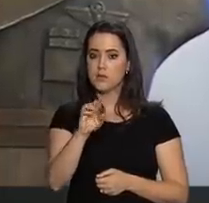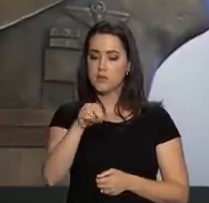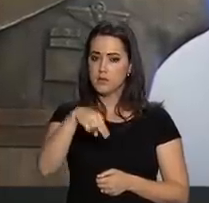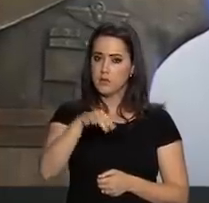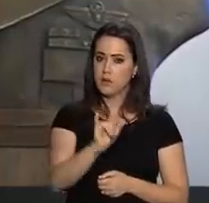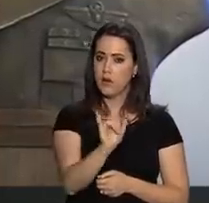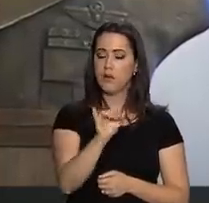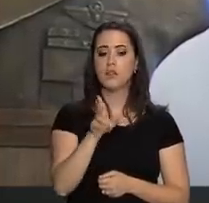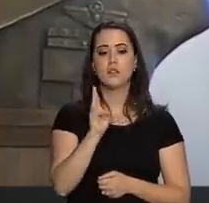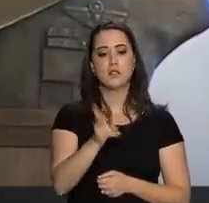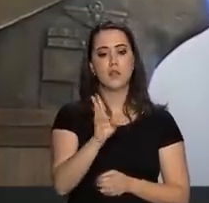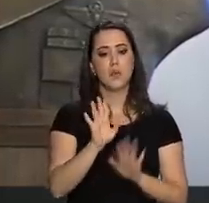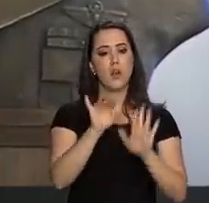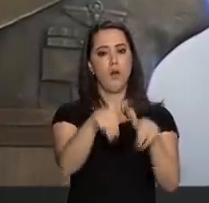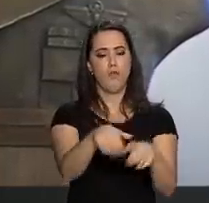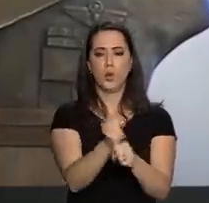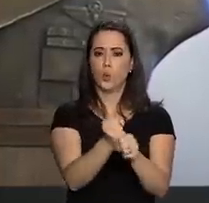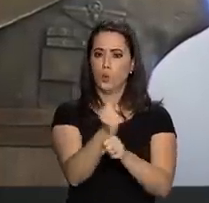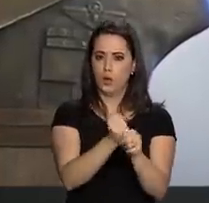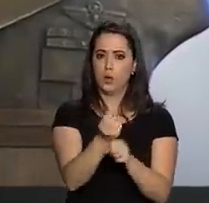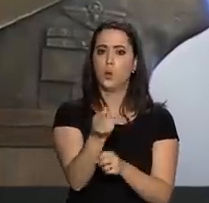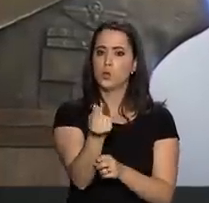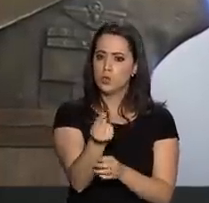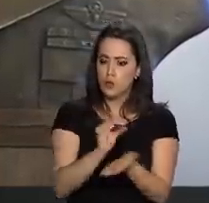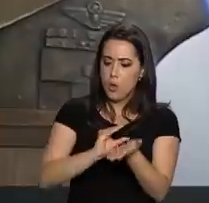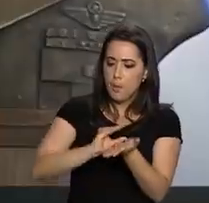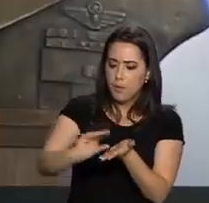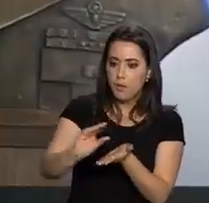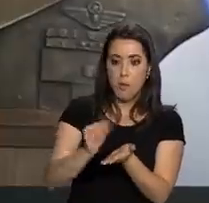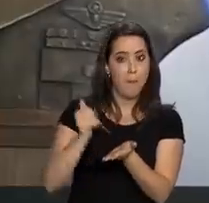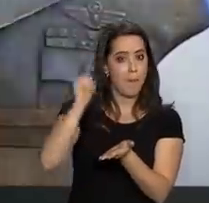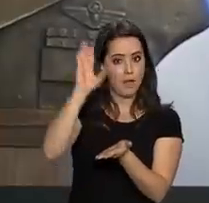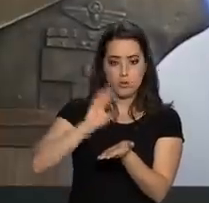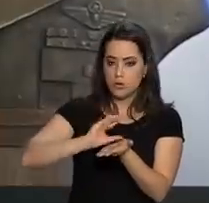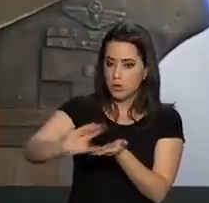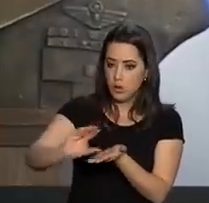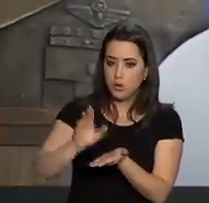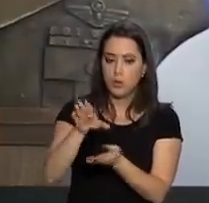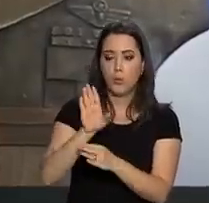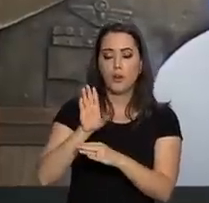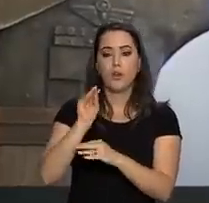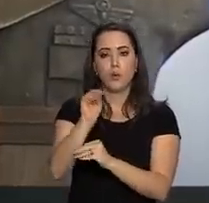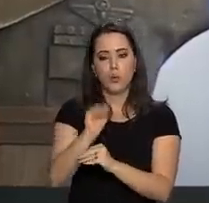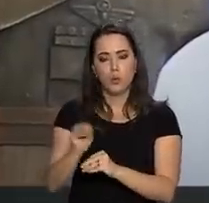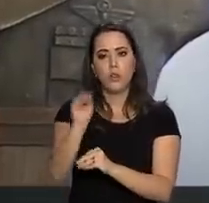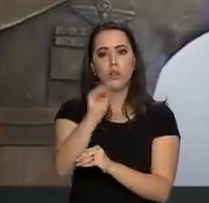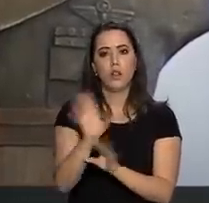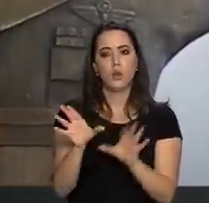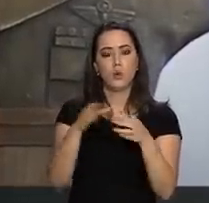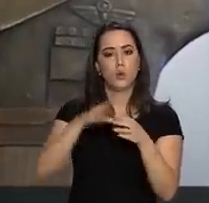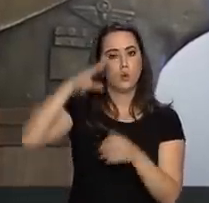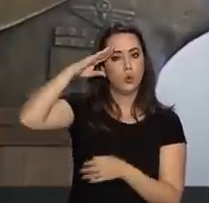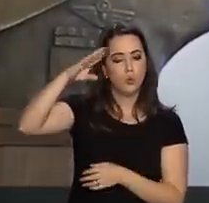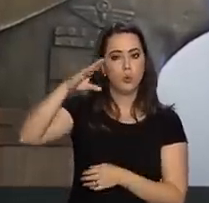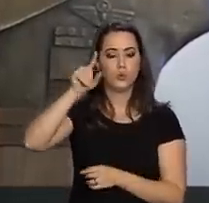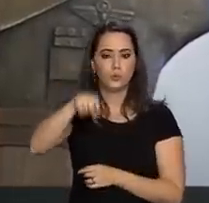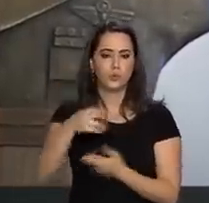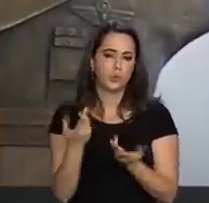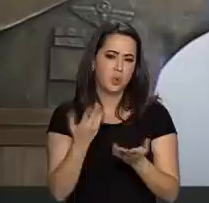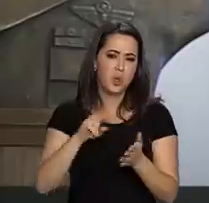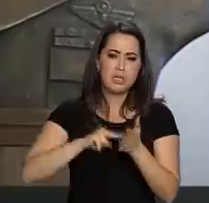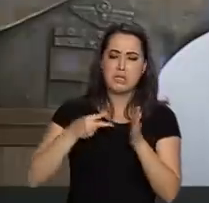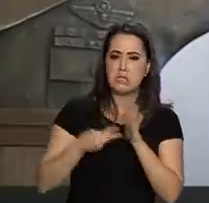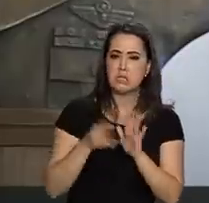maneira de conseguir recursos extras para contemplar as Forças Armadas com